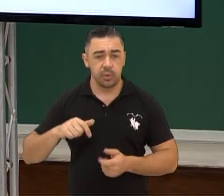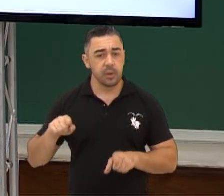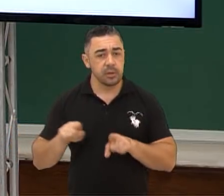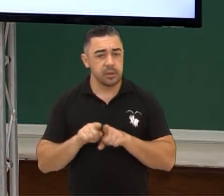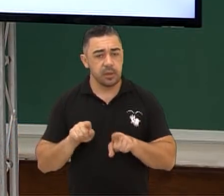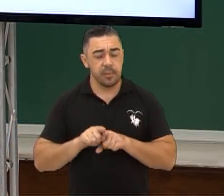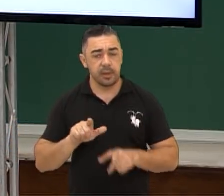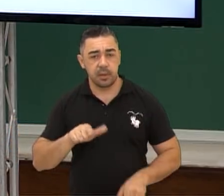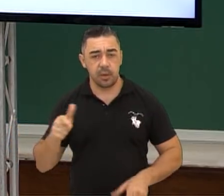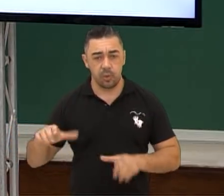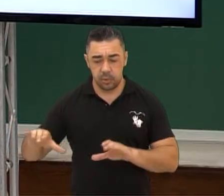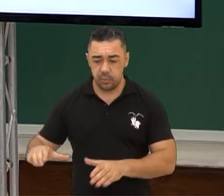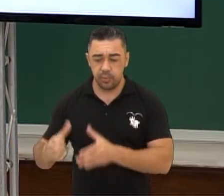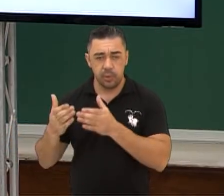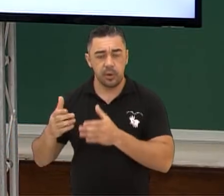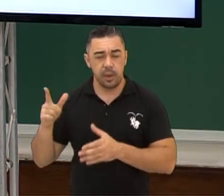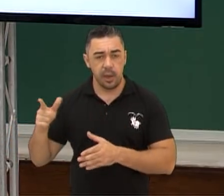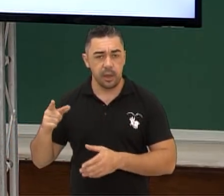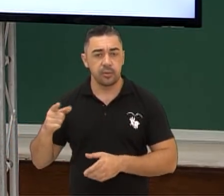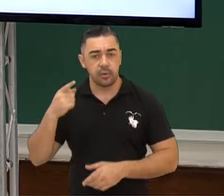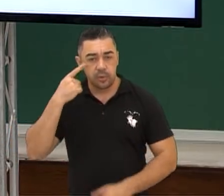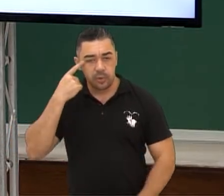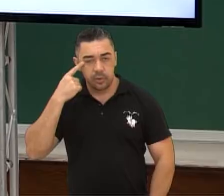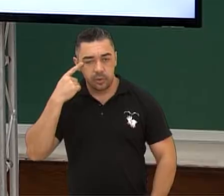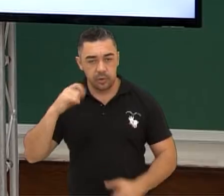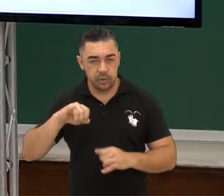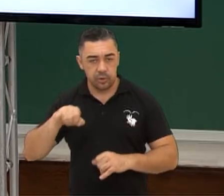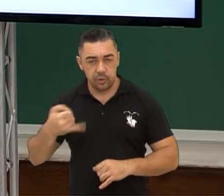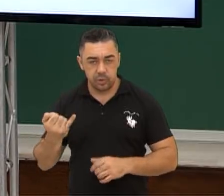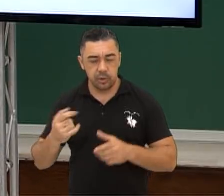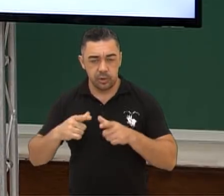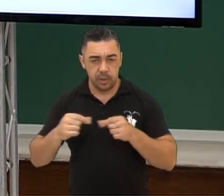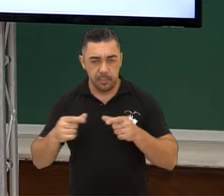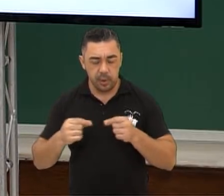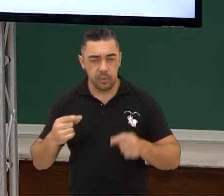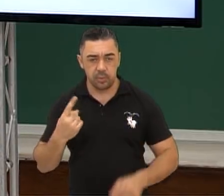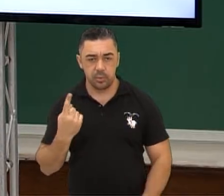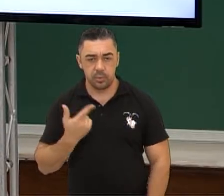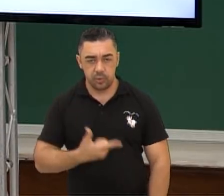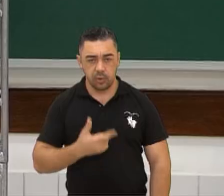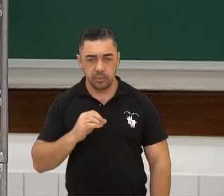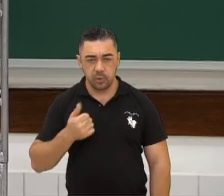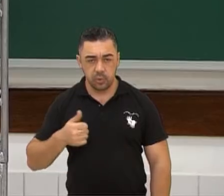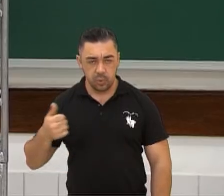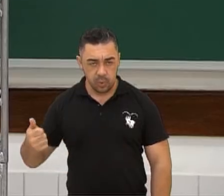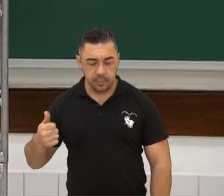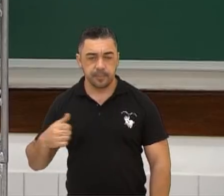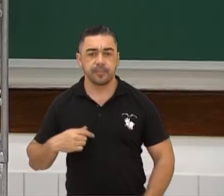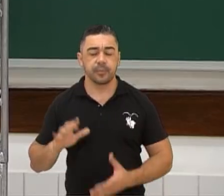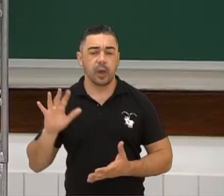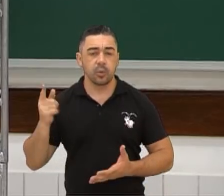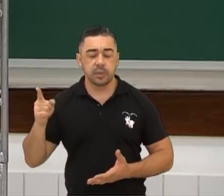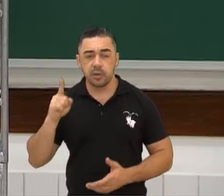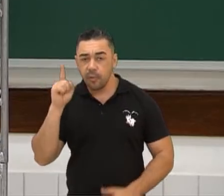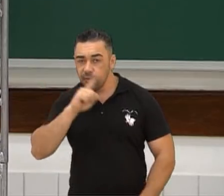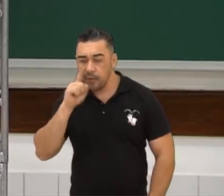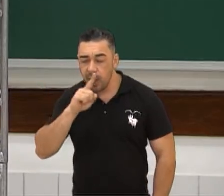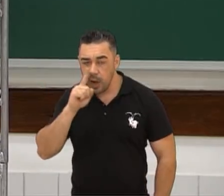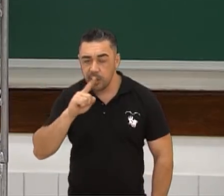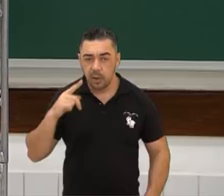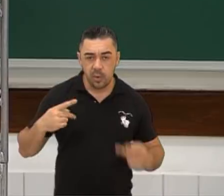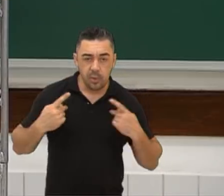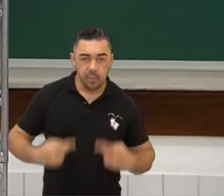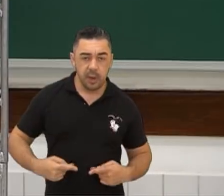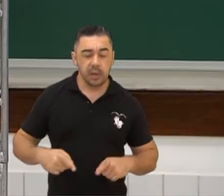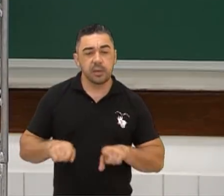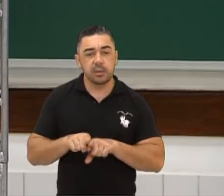usina de Fukushima no Japão em 2011, que aconteceu depois. O desastre aconteceu por falha humana e falha do